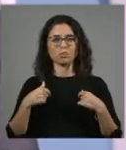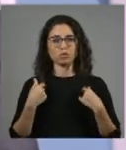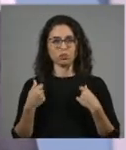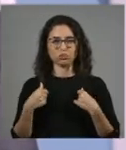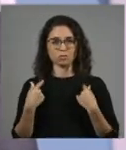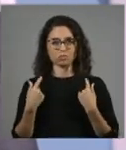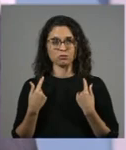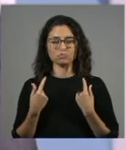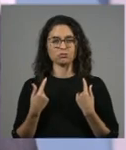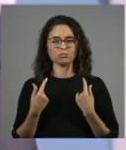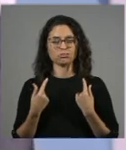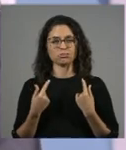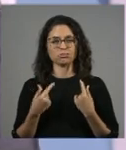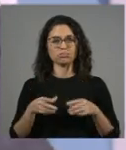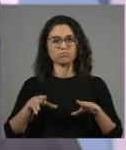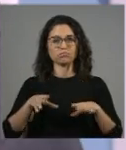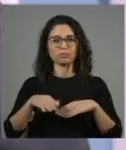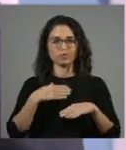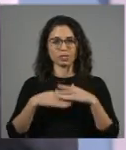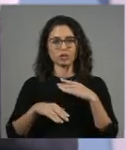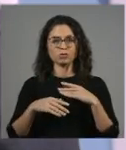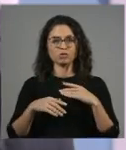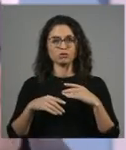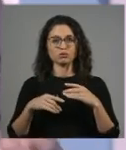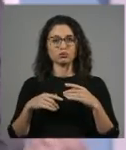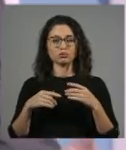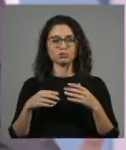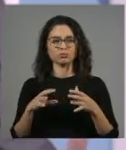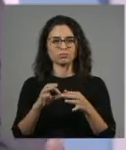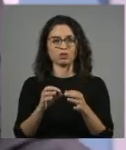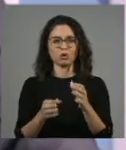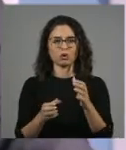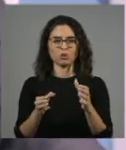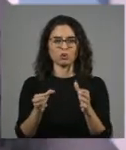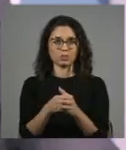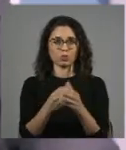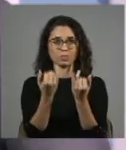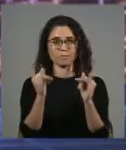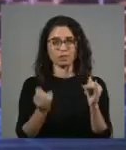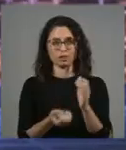adiantado na propositura desta comissão independente